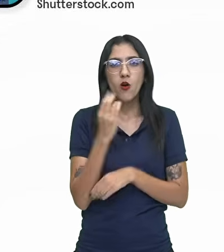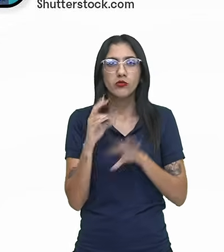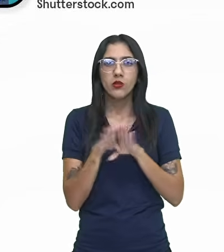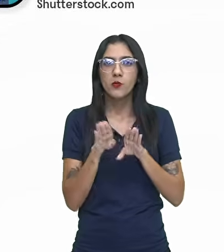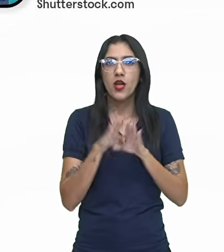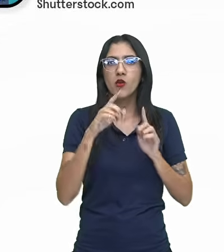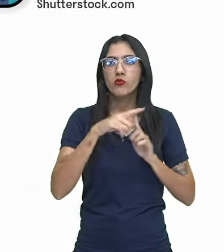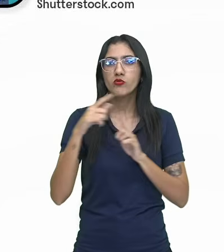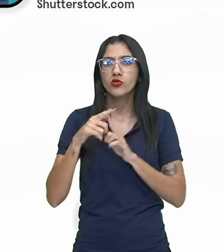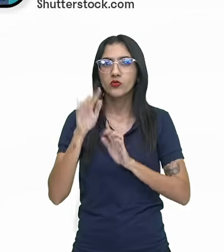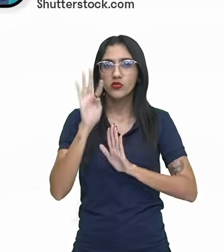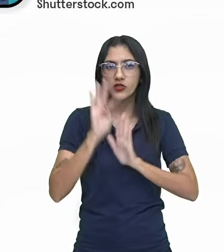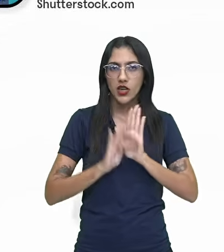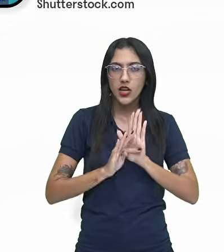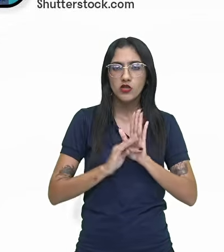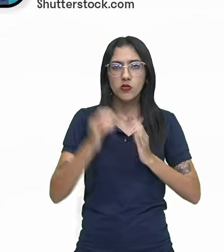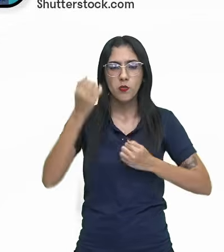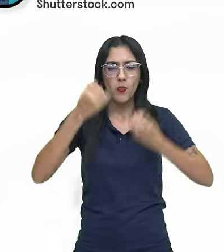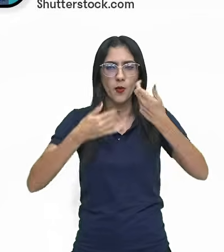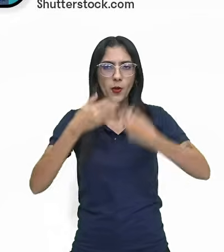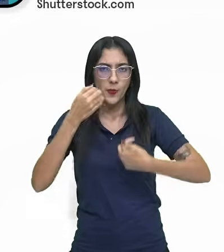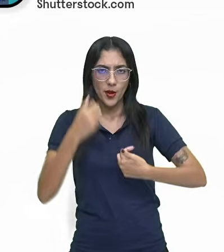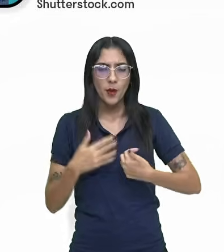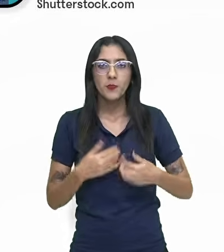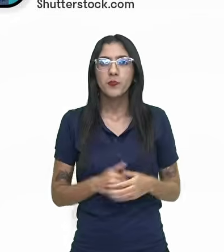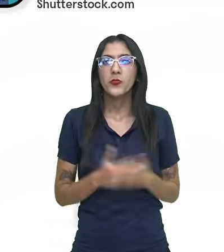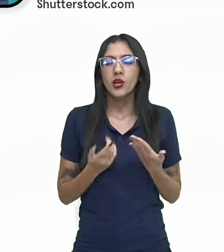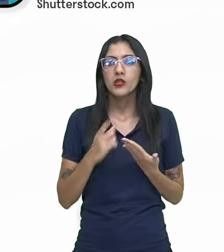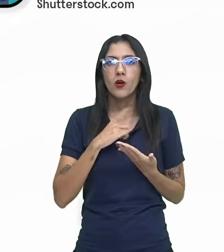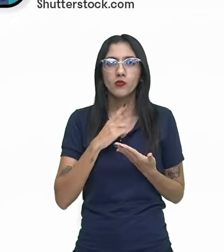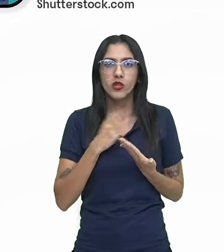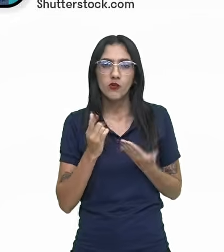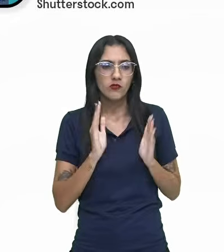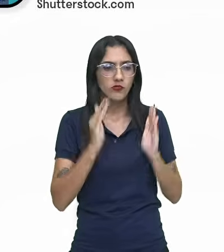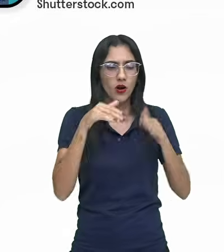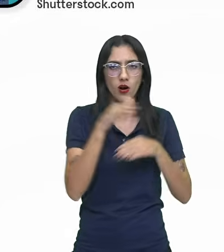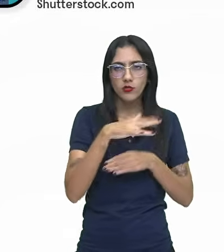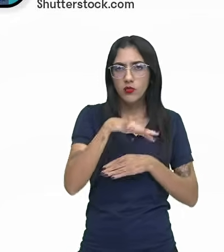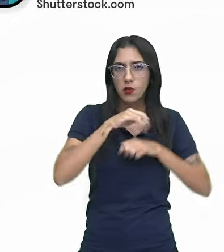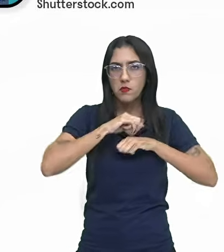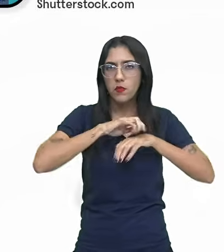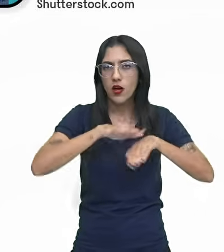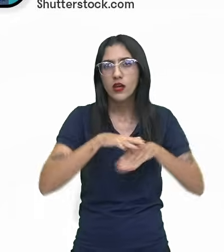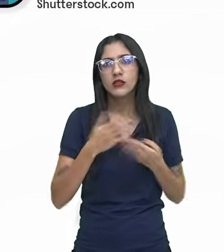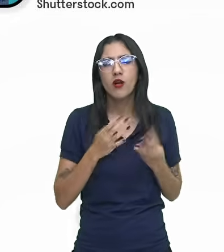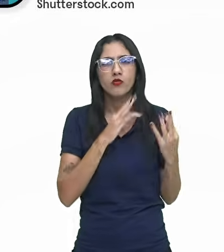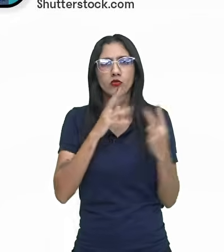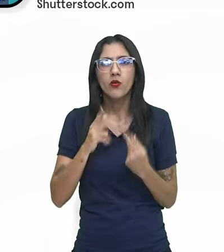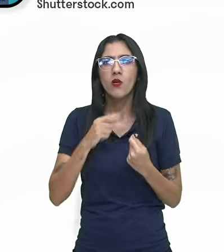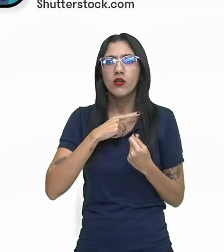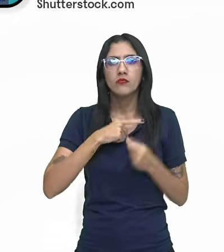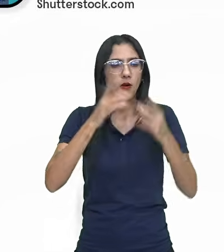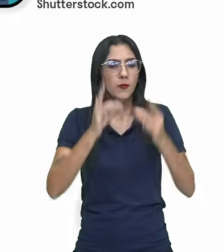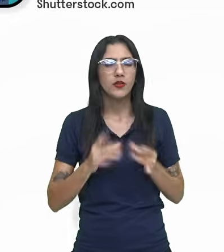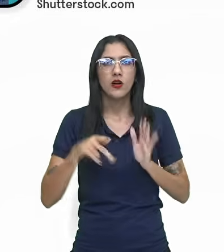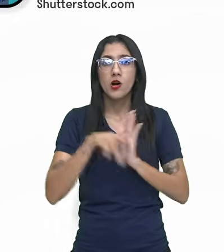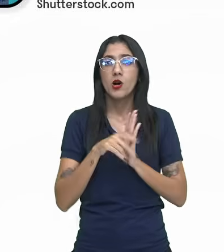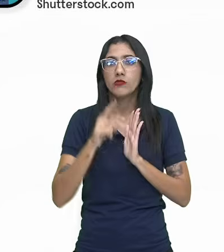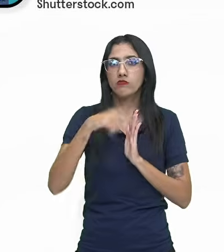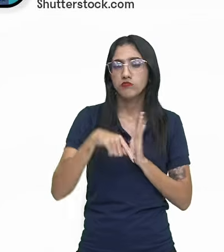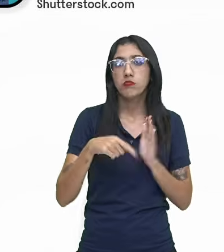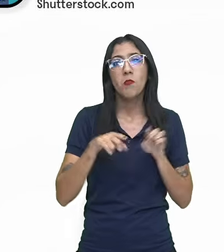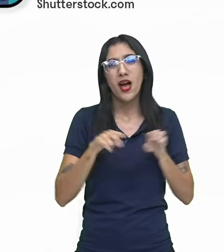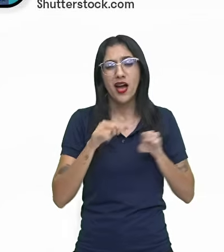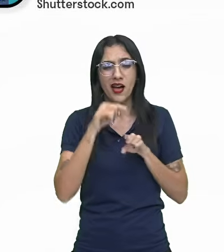textuais que eu acabei de explicar, enfim, vai ter um público, tudo isso vai fazer parte desse momento, só que